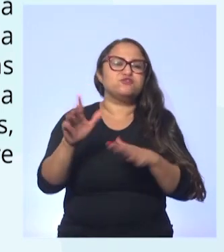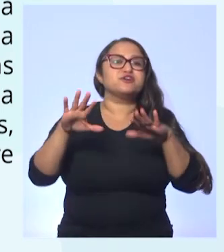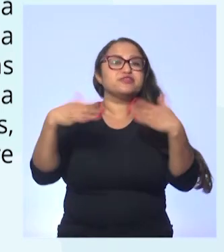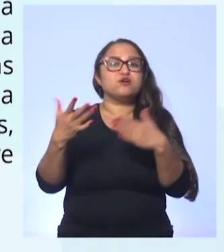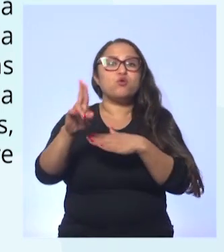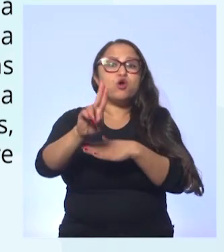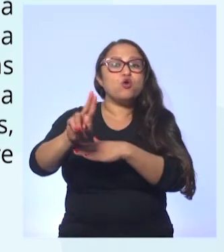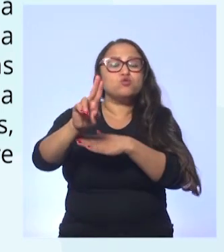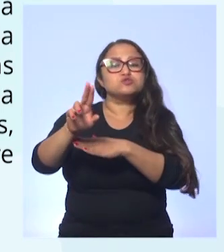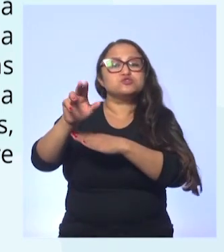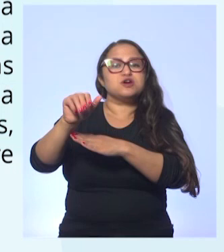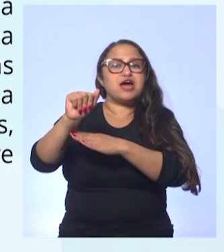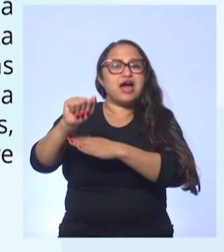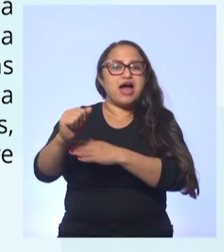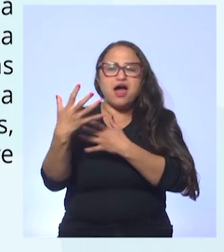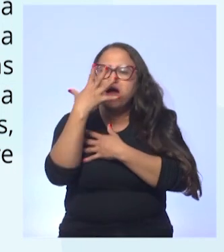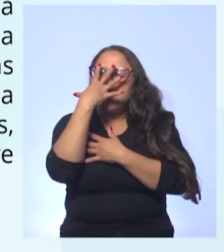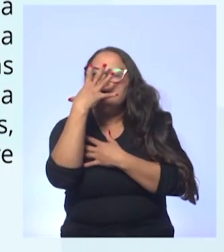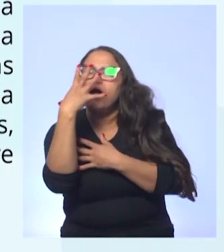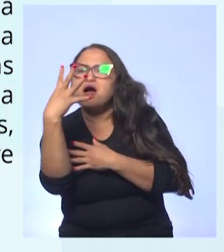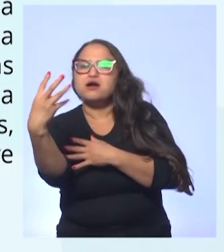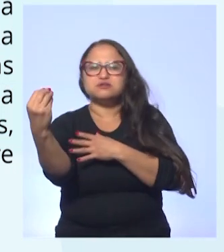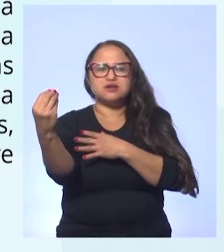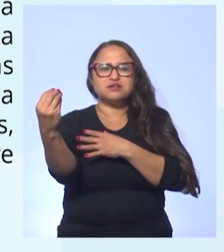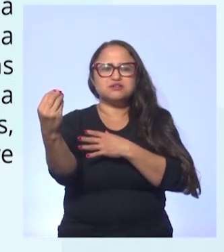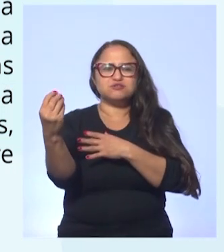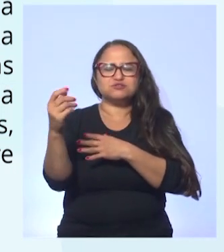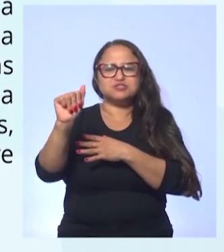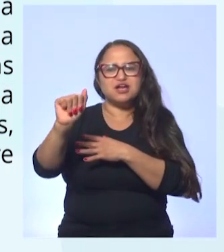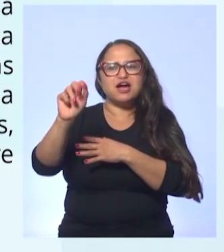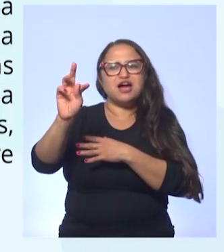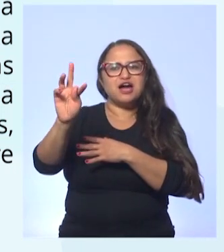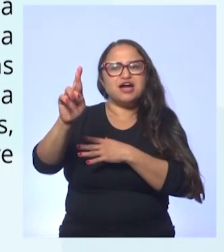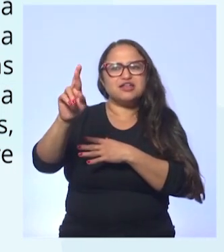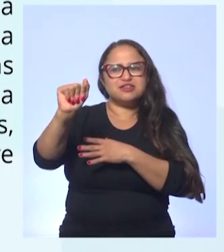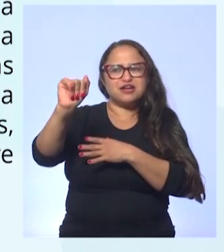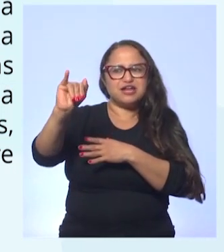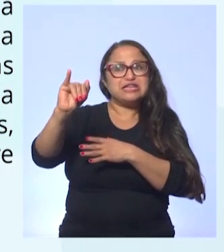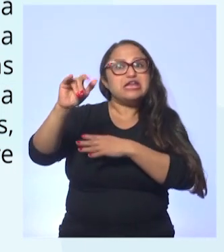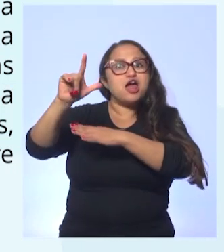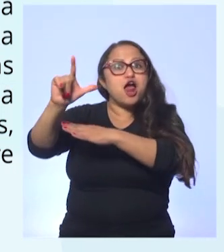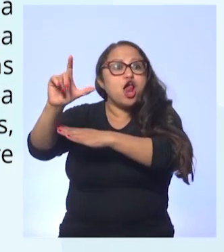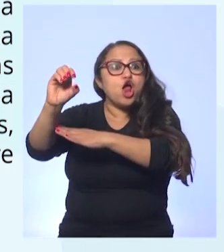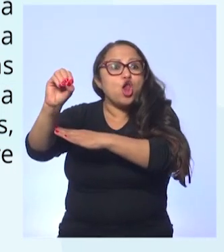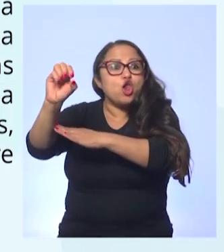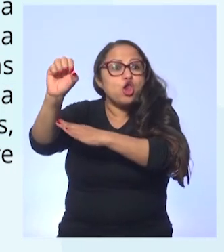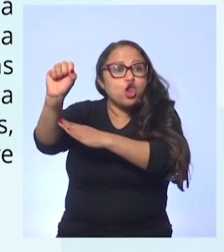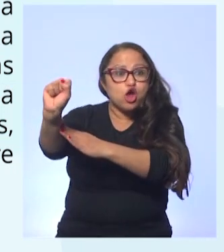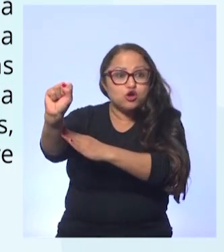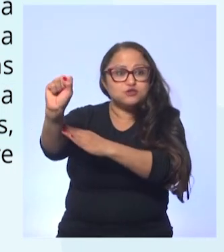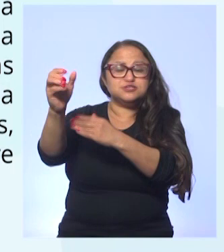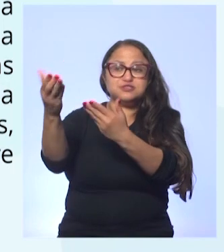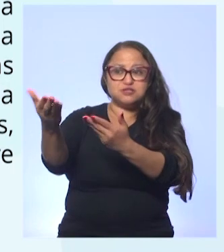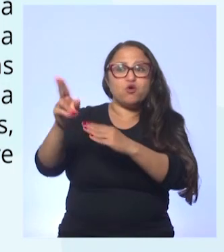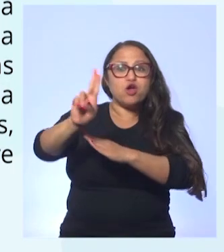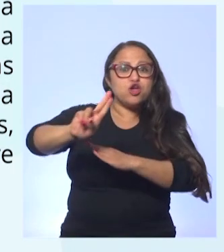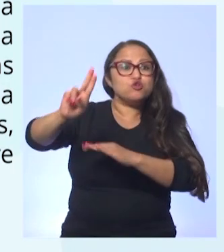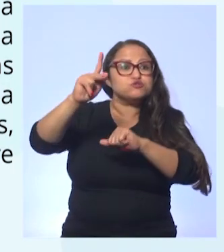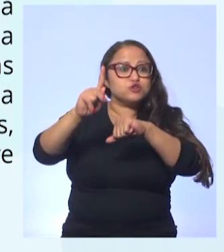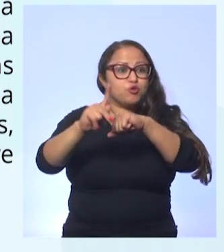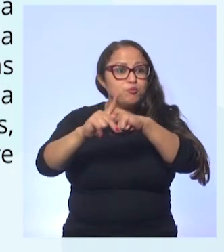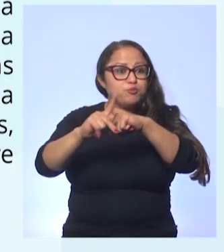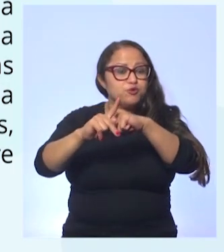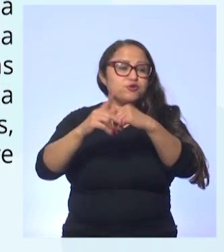Então, aos jovens, interação e, ao mesmo tempo, atraí-los. Então, para eu não repetir jovens de novo, eu coloquei los. Então, eu usei o pronome